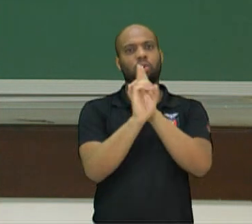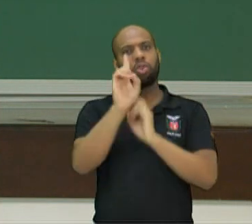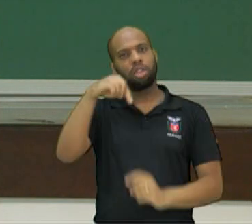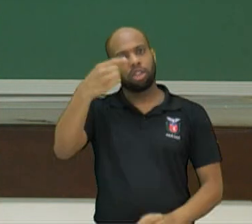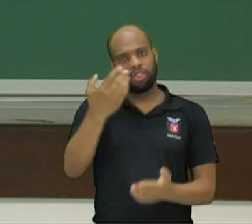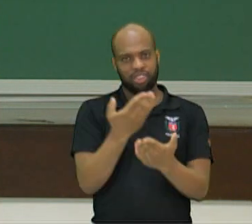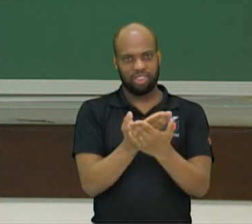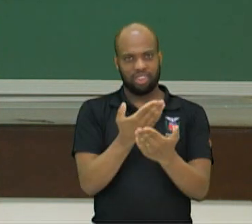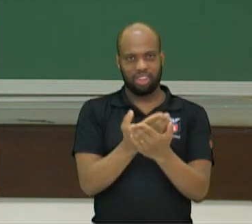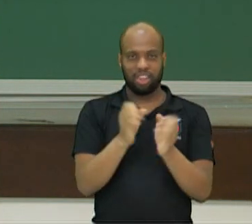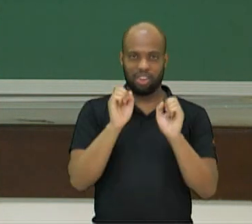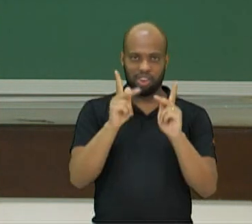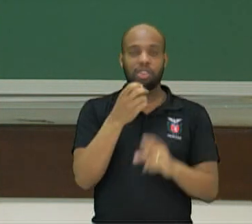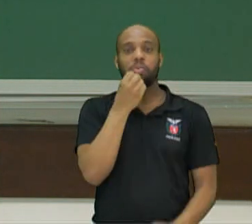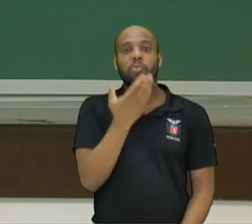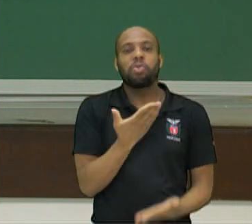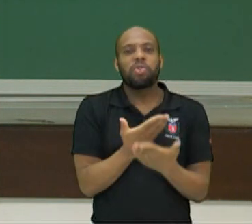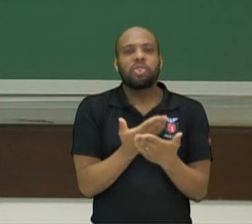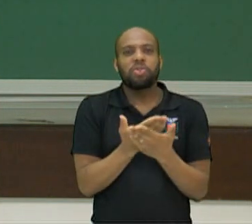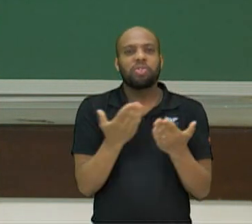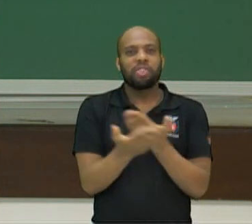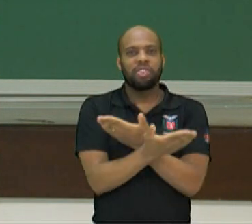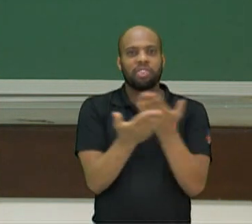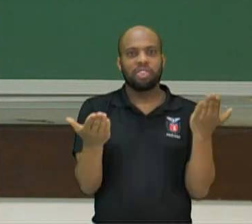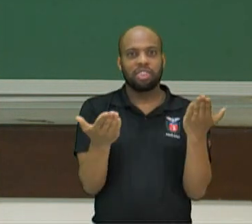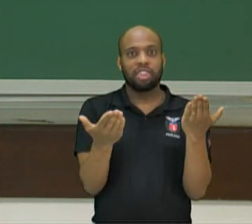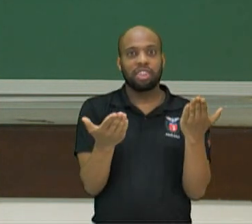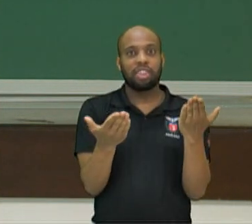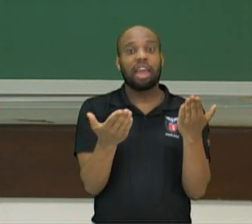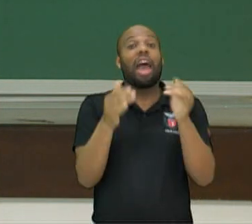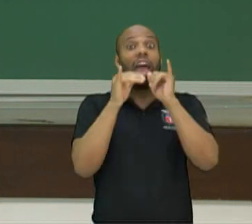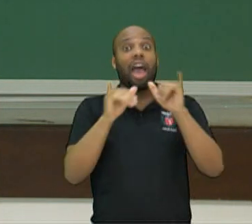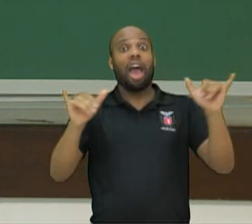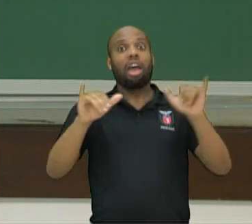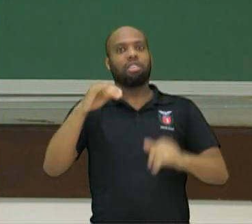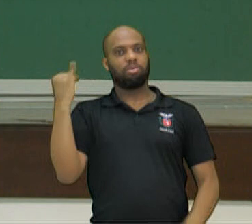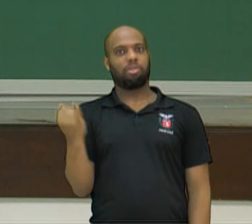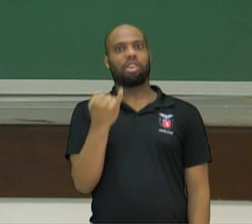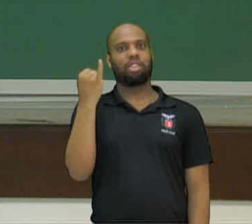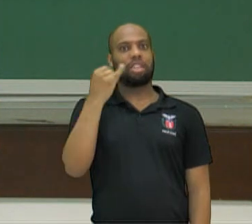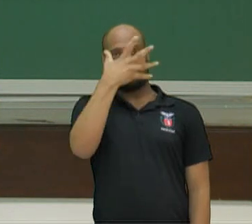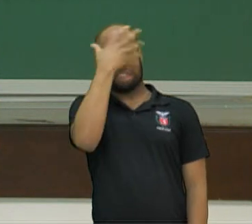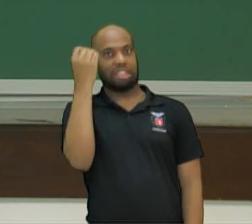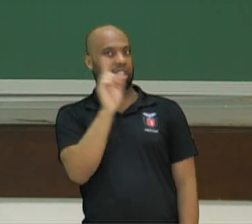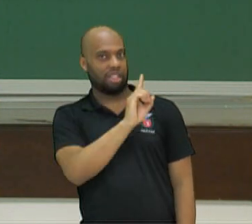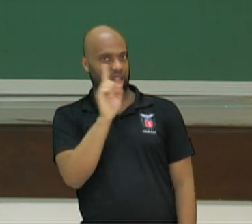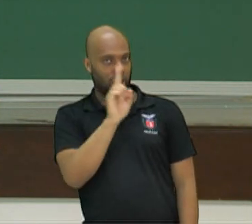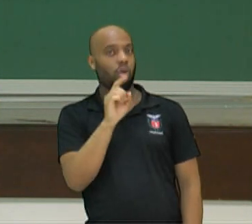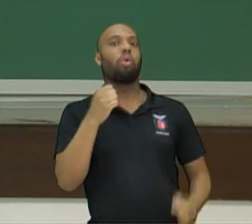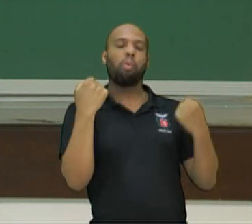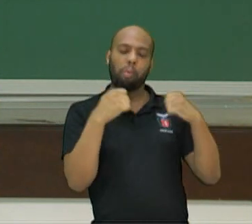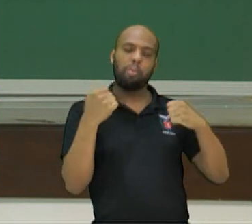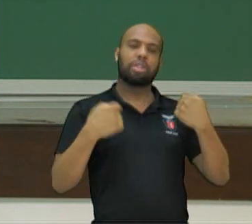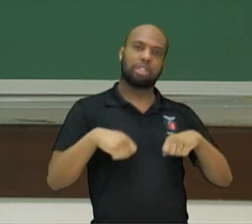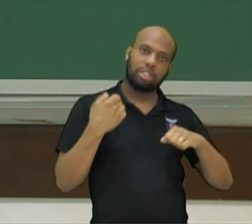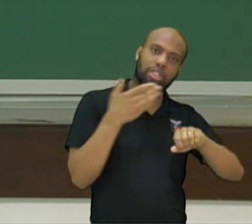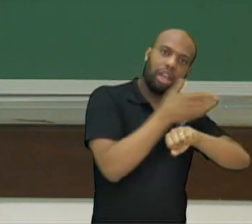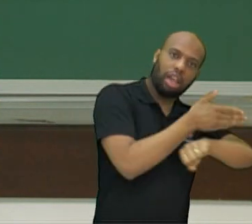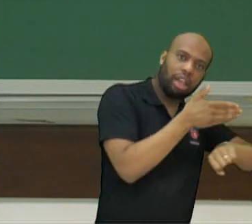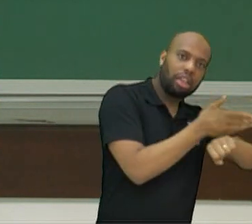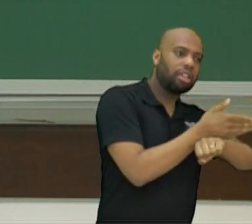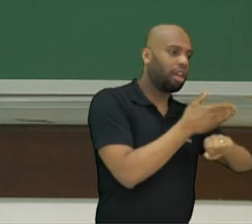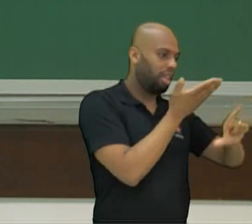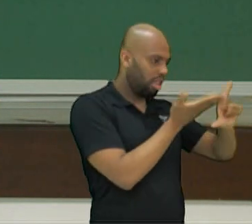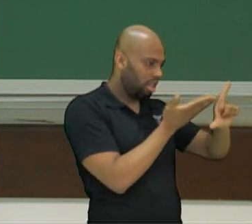próxima aula, ok? Bons estudos a vocês. Mais um detalhe, não esqueçam de entrar no Classroom, marcar a